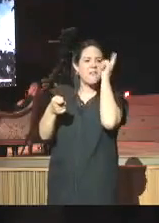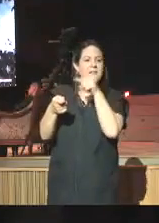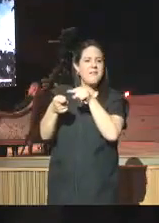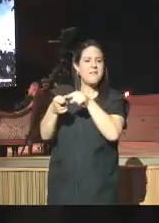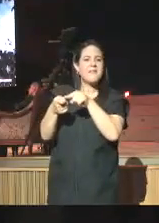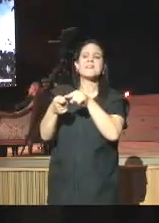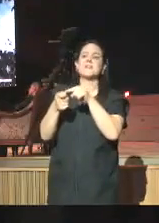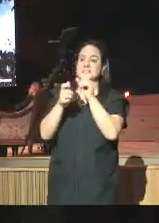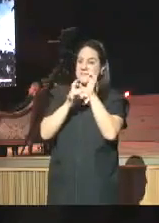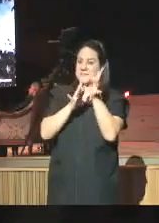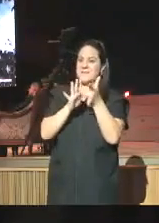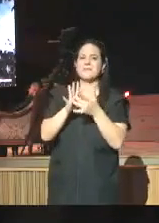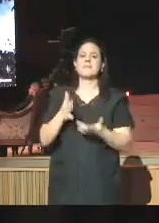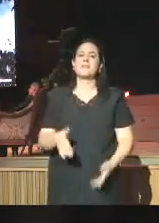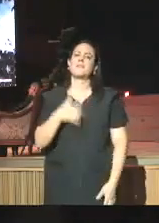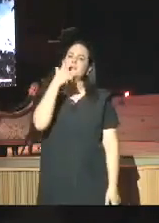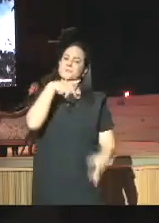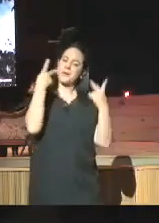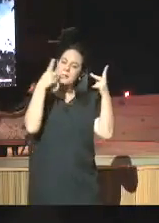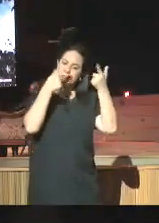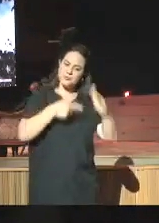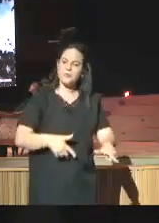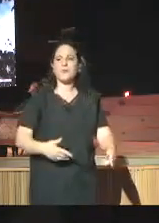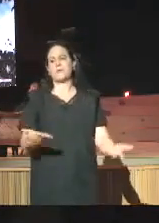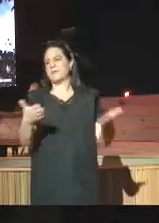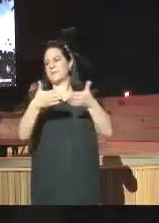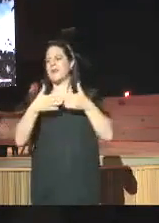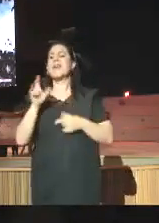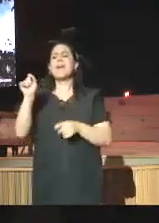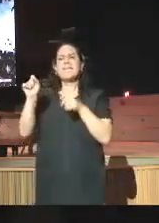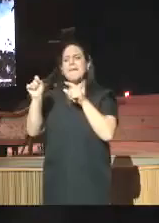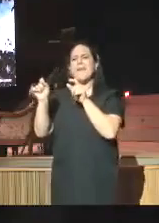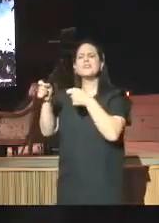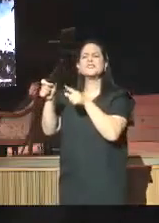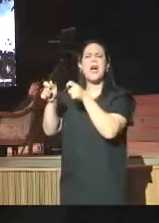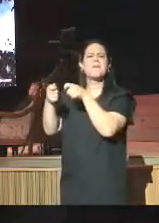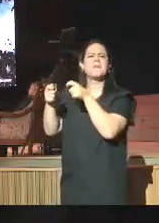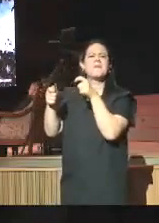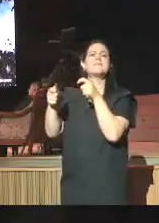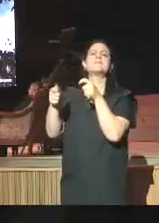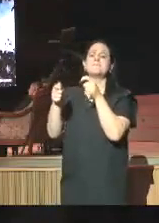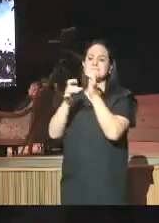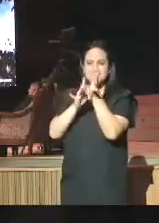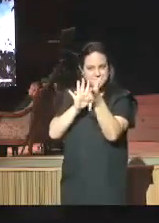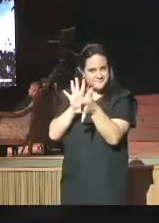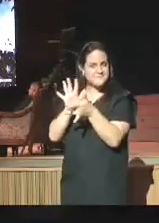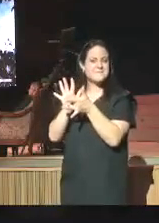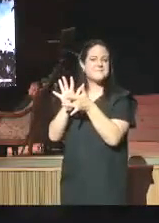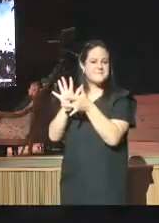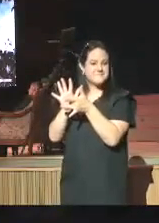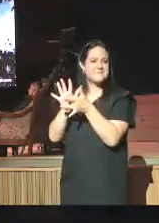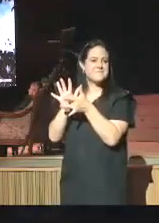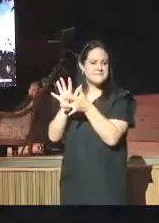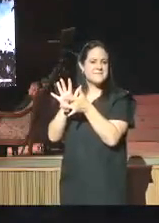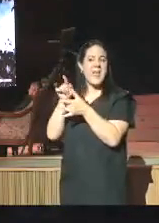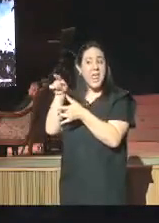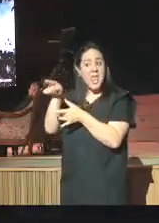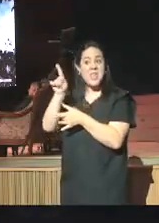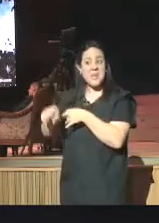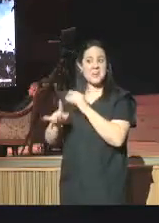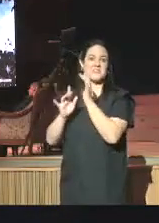Ah vou começar a pregar tudo de novo quem é a chave Jesus gente ele é a